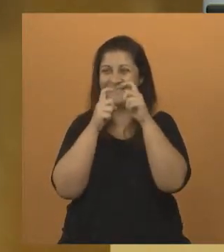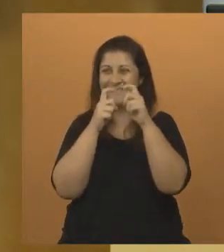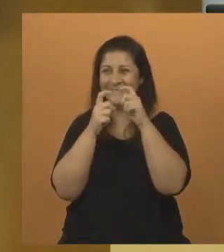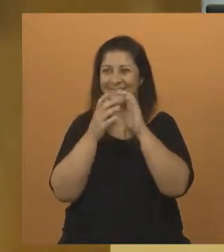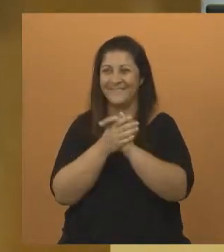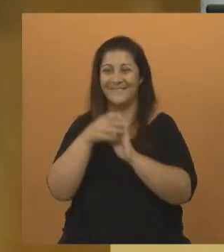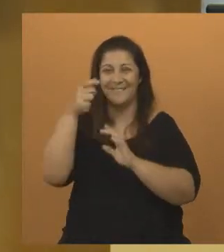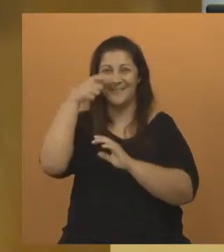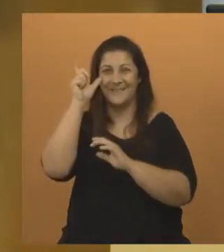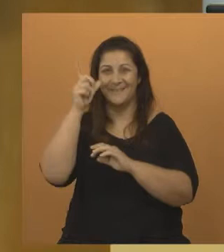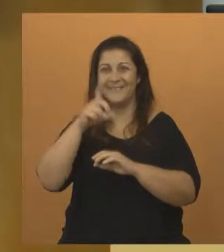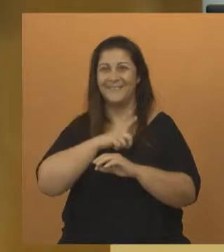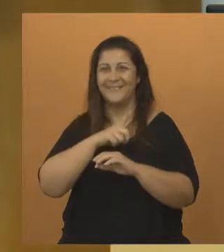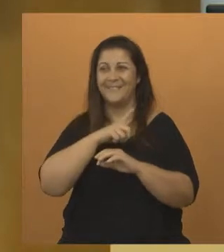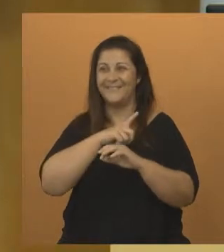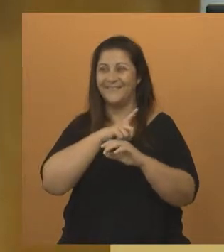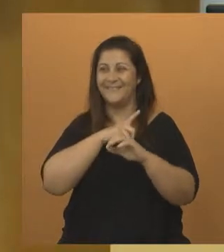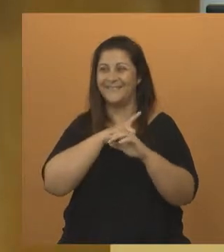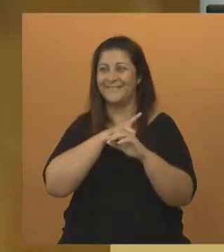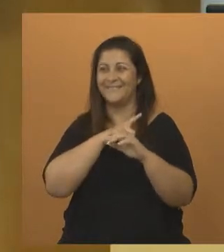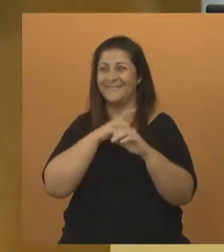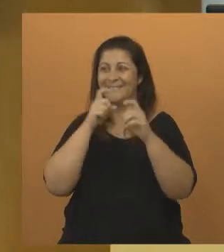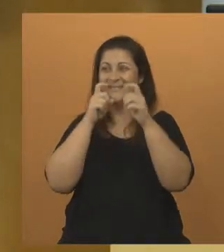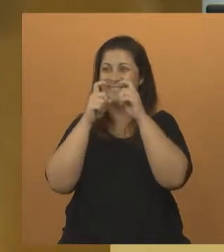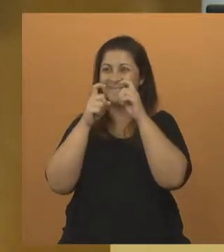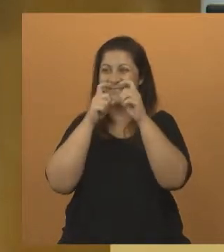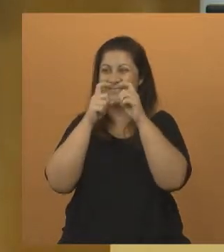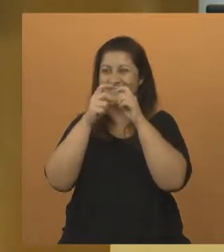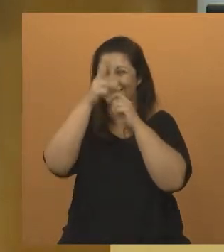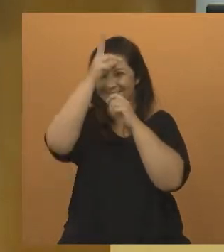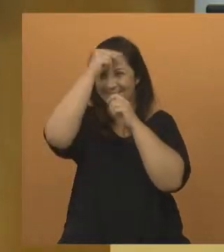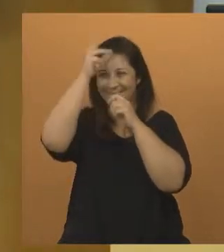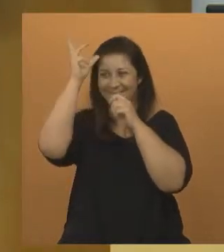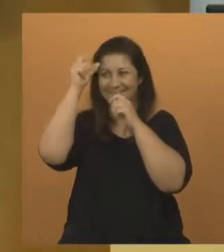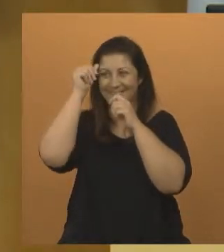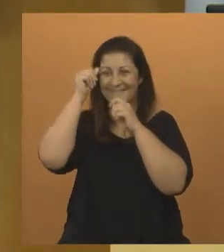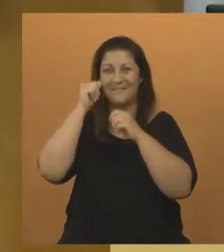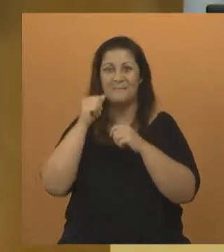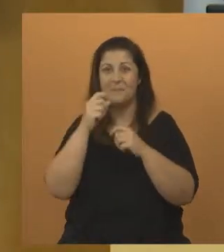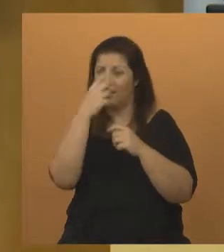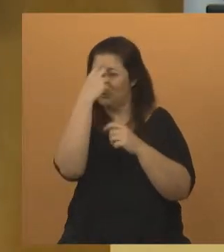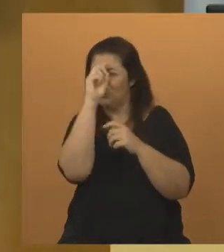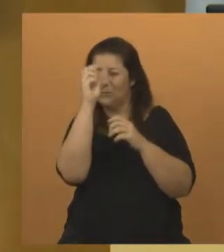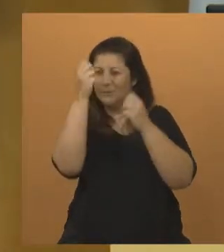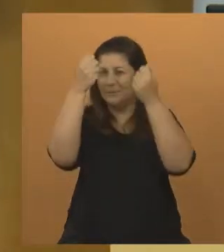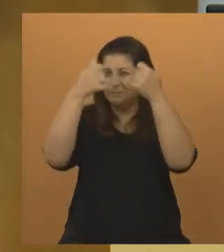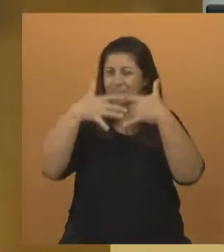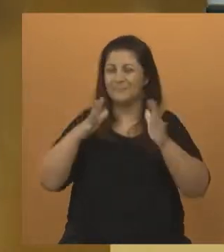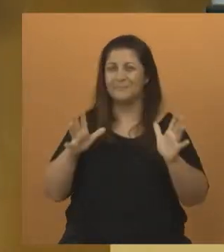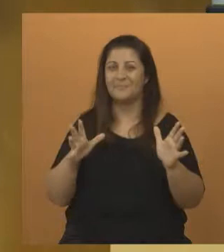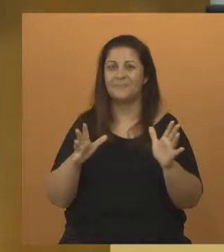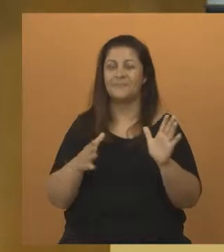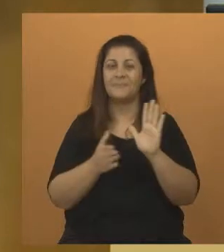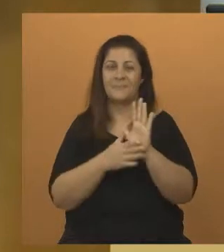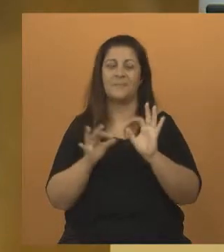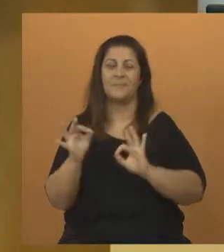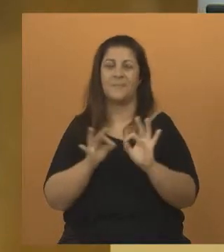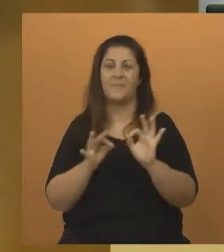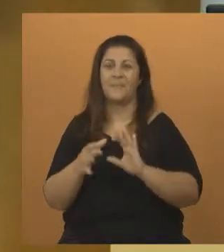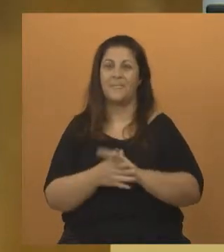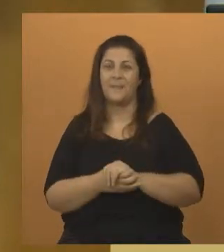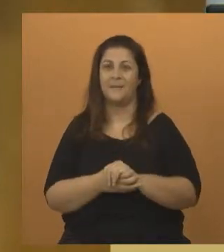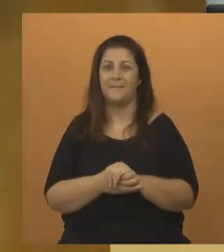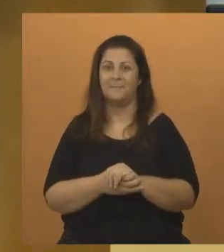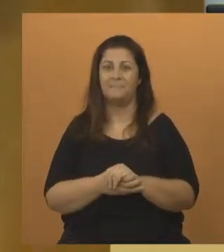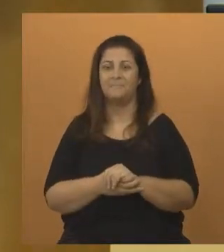e ontem tivemos reuniões com o Zéia Santana para tirar dúvida sobre o projeto. Está